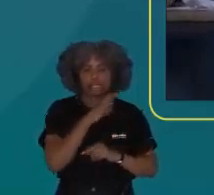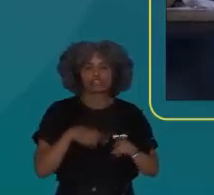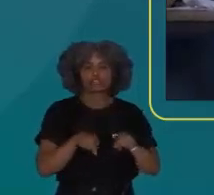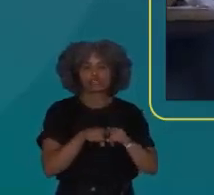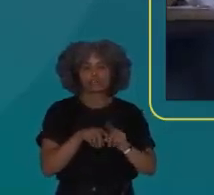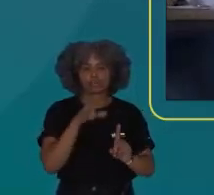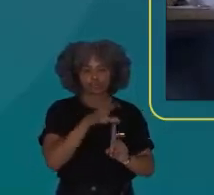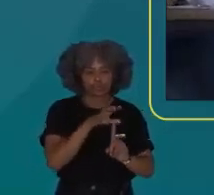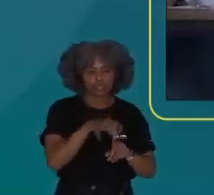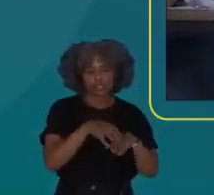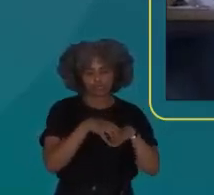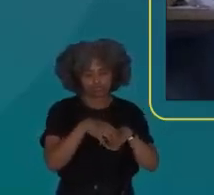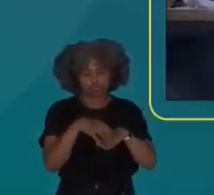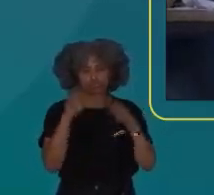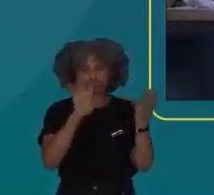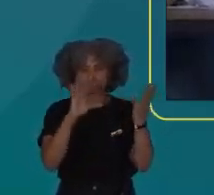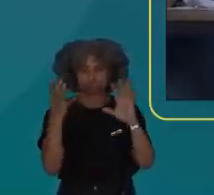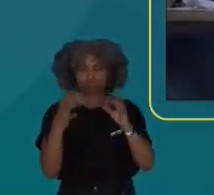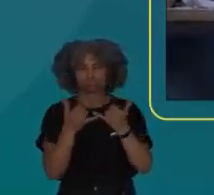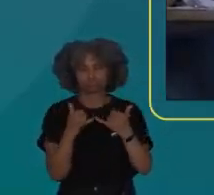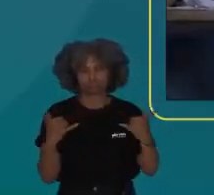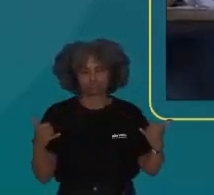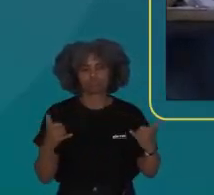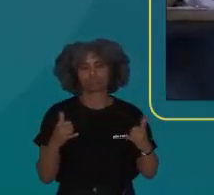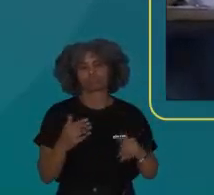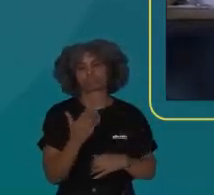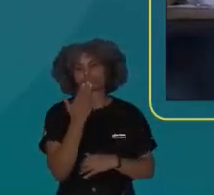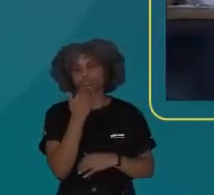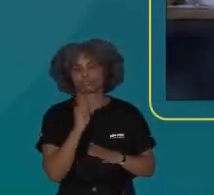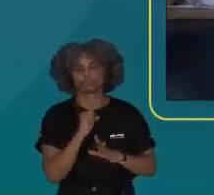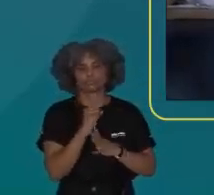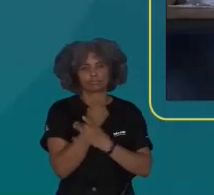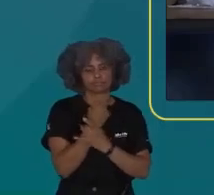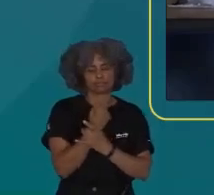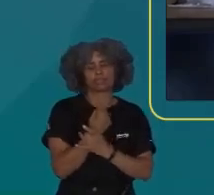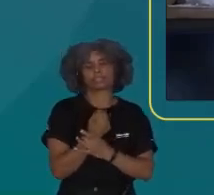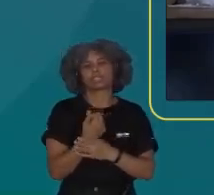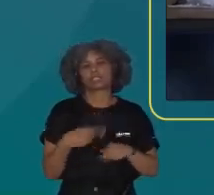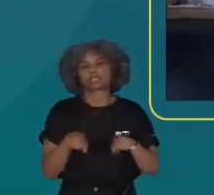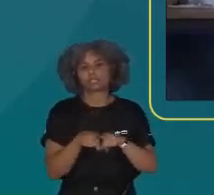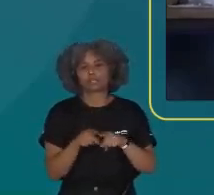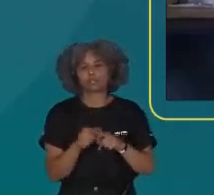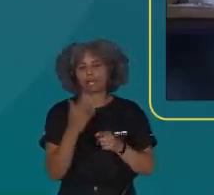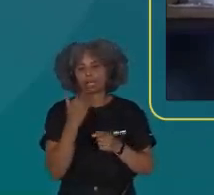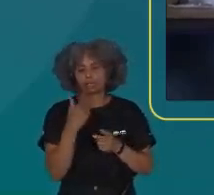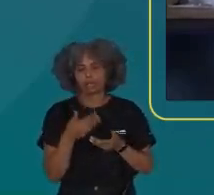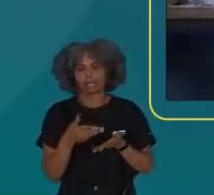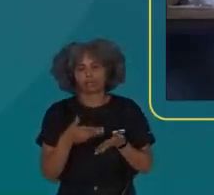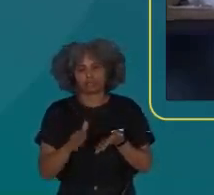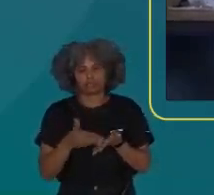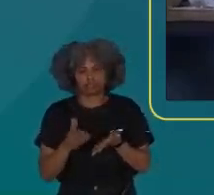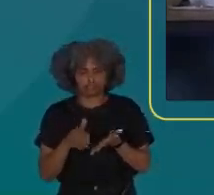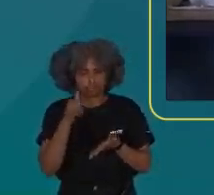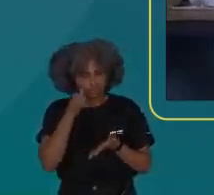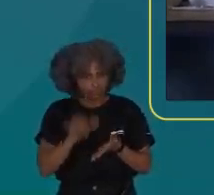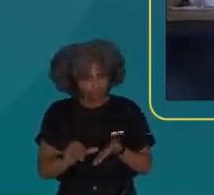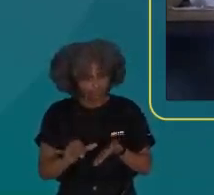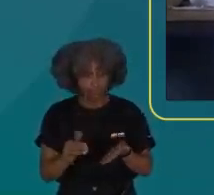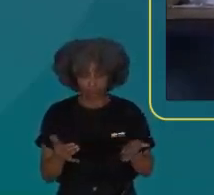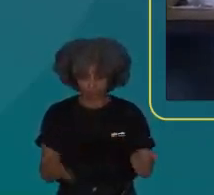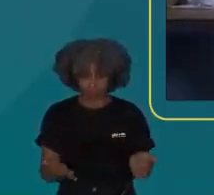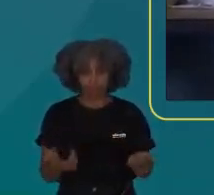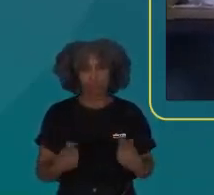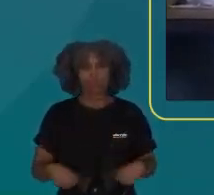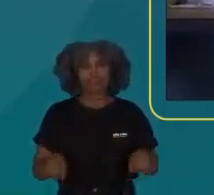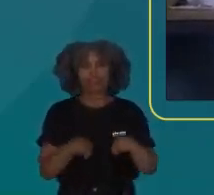transporte, energia, da segurança alimentar, da gestão de resíduos. Outro ponto fundamental, e o